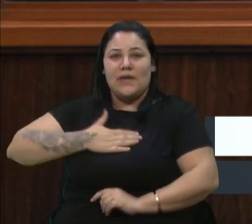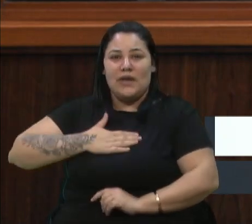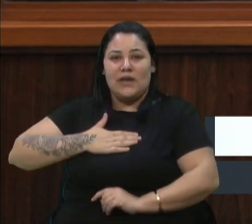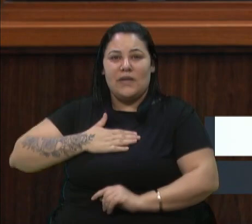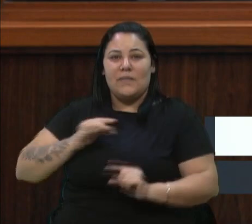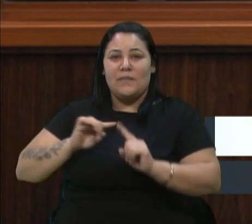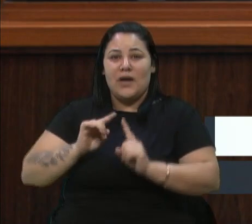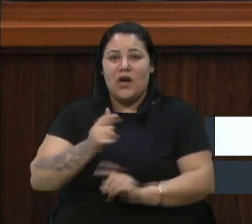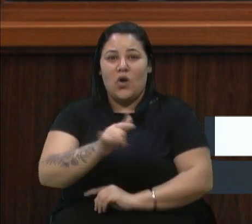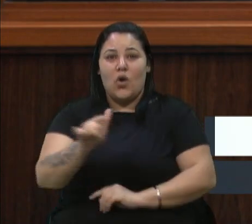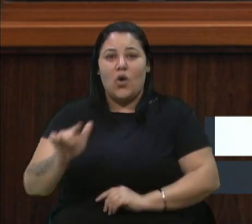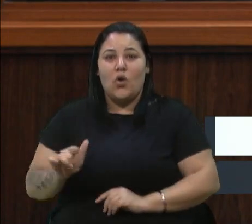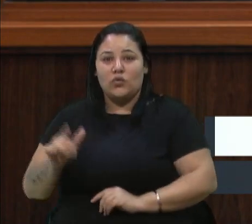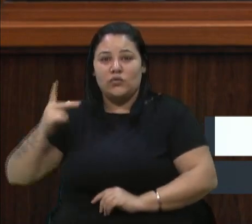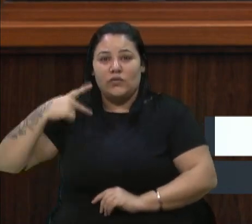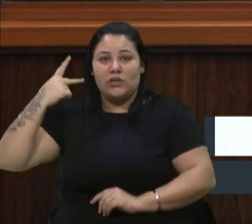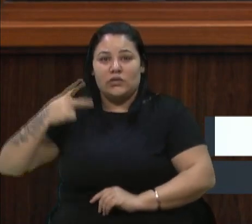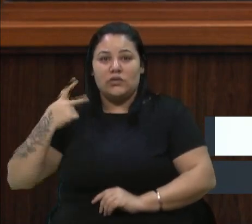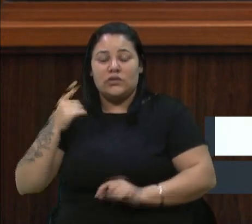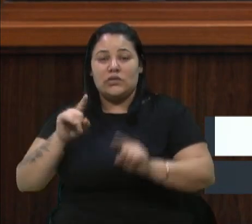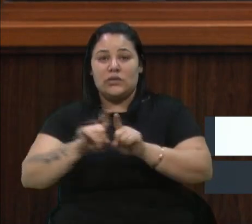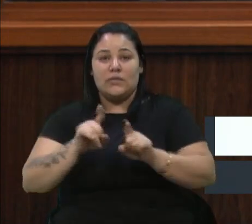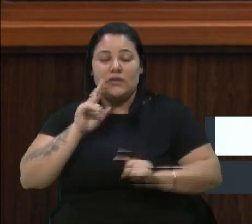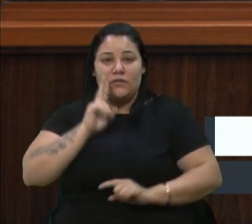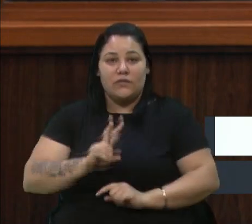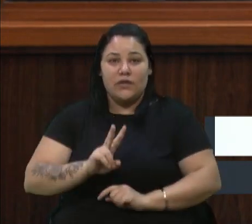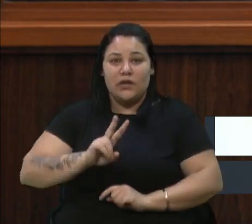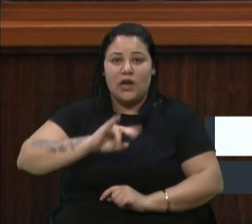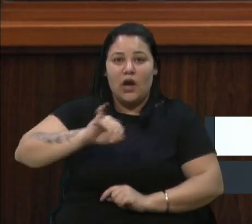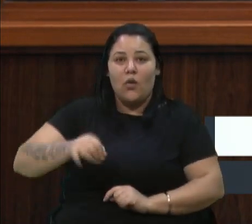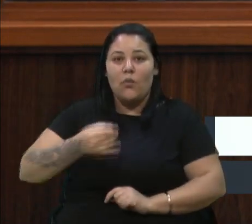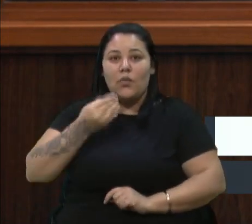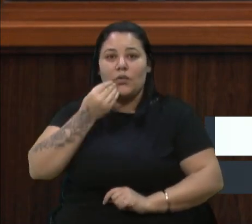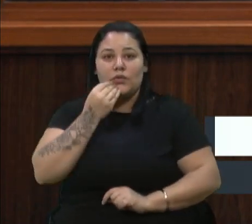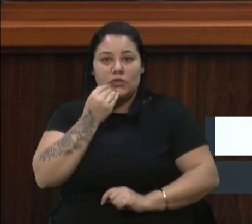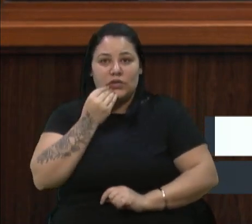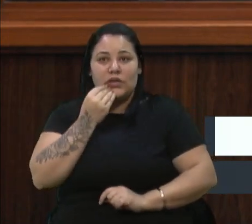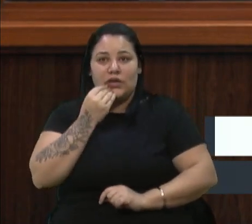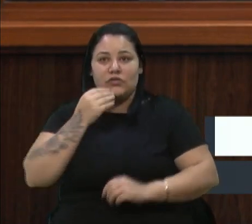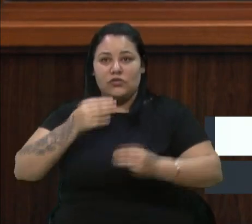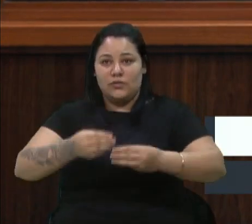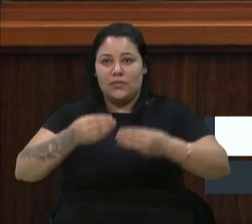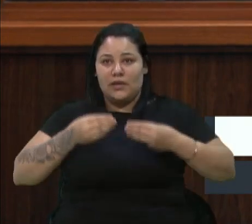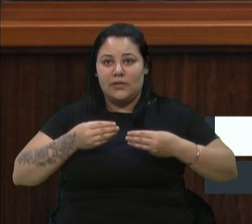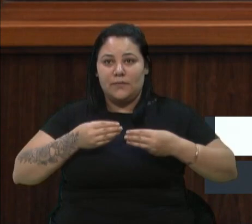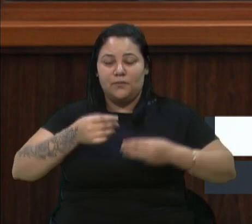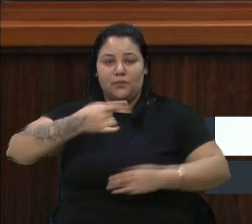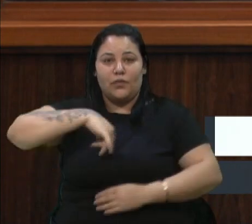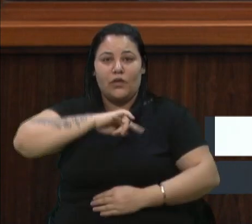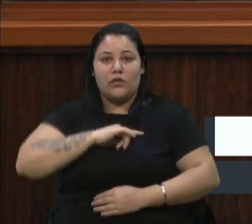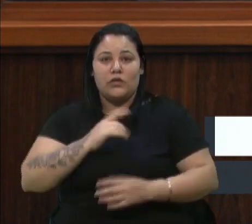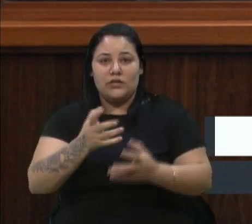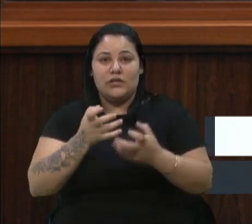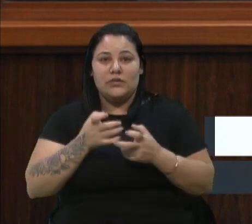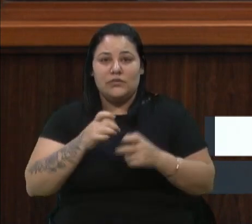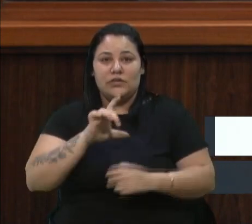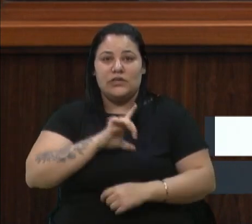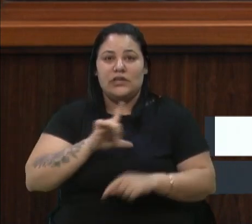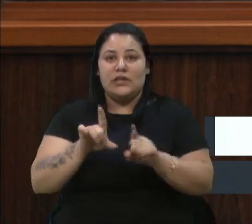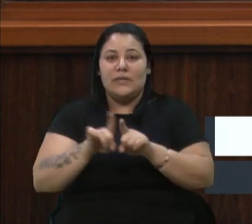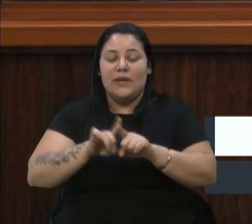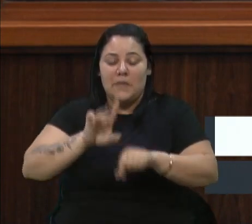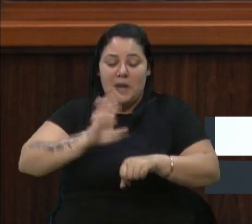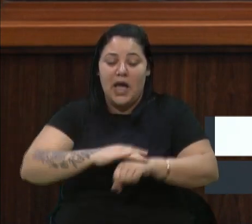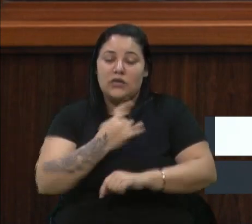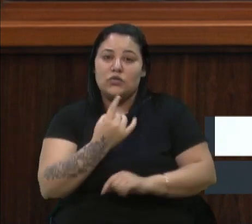demais vereadores também vê a possibilidade de apresentar emendas, então a gente gostaria de ter mais uma semana